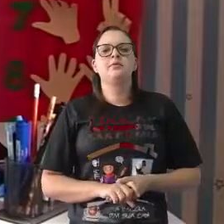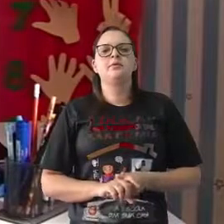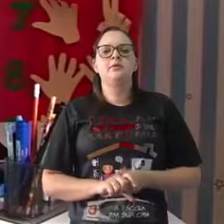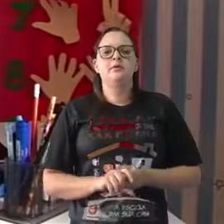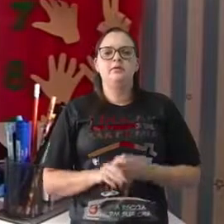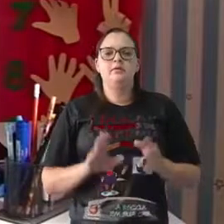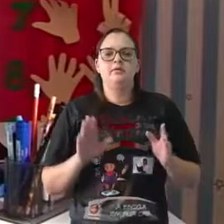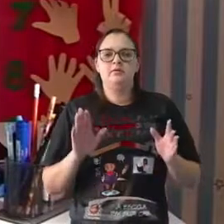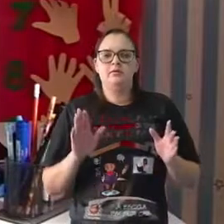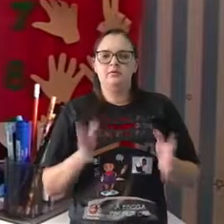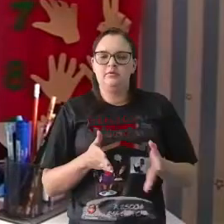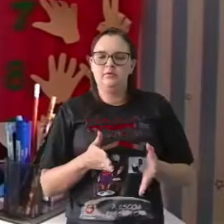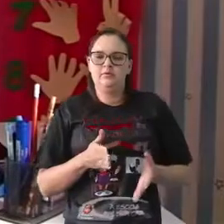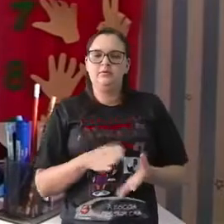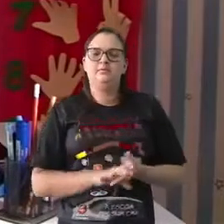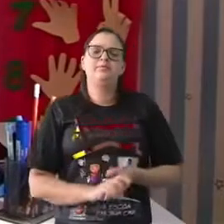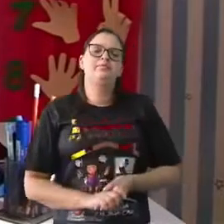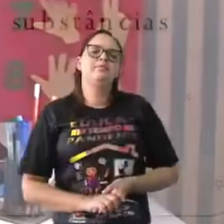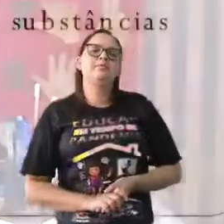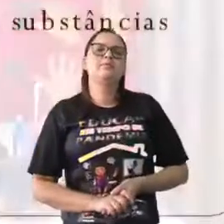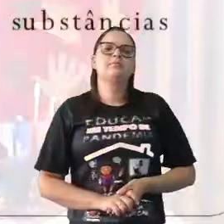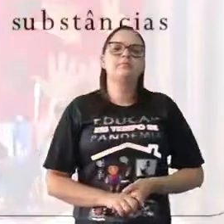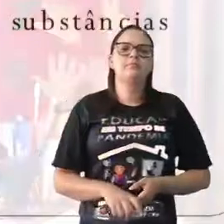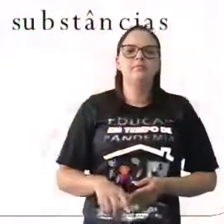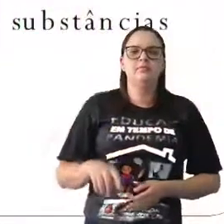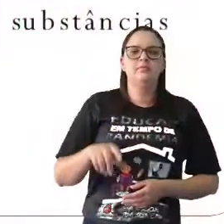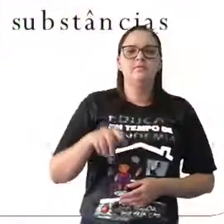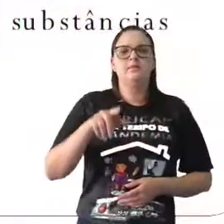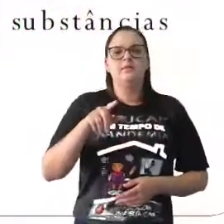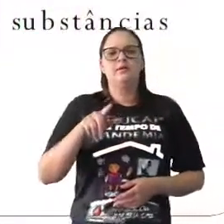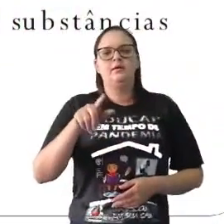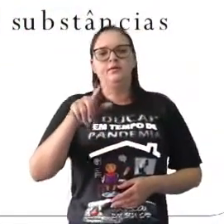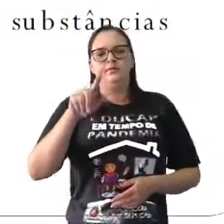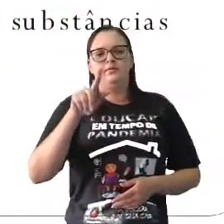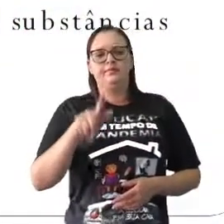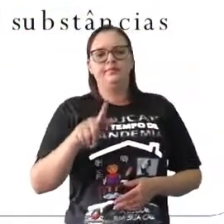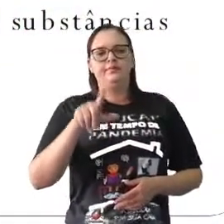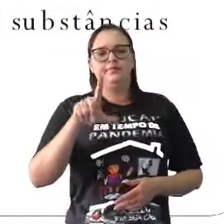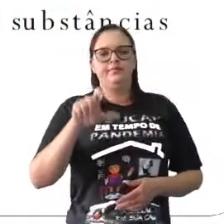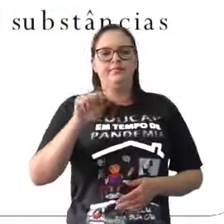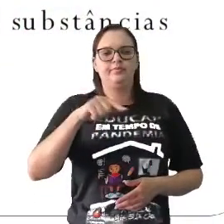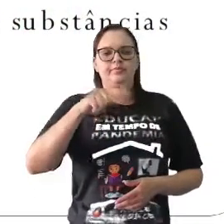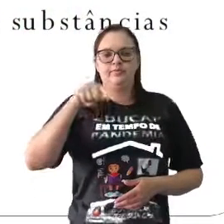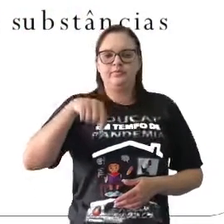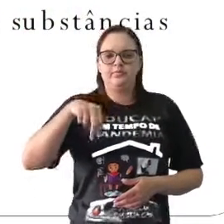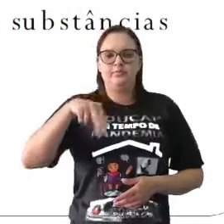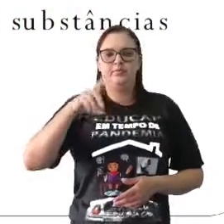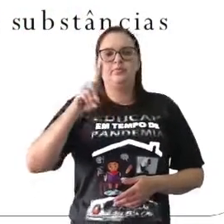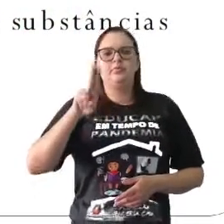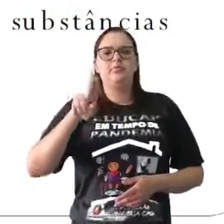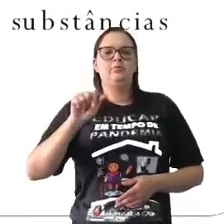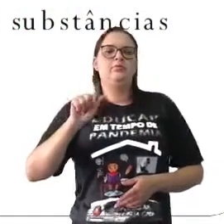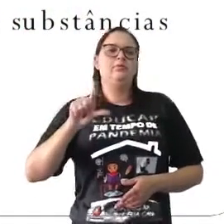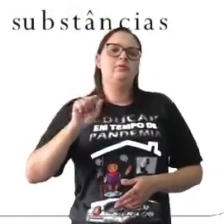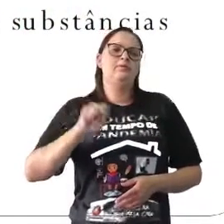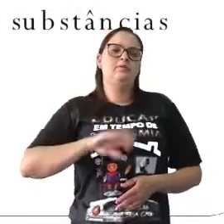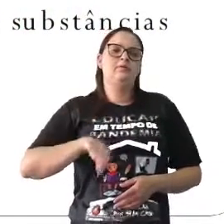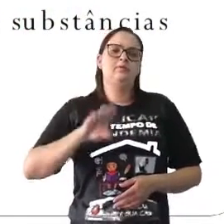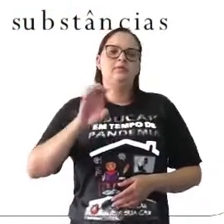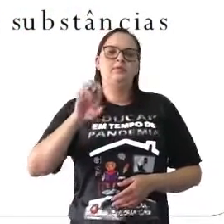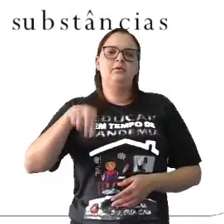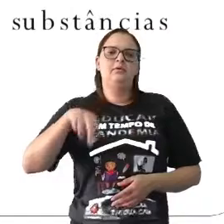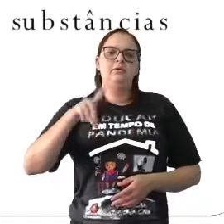as glândulas endócrinas, endo vem de dentro para dentro. Então, as glândulas endócrinas, elas produzem e